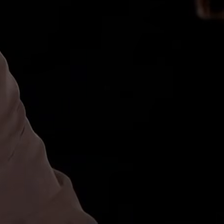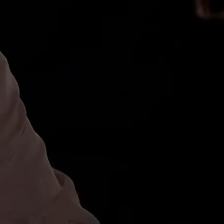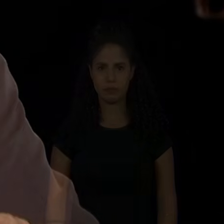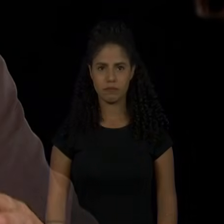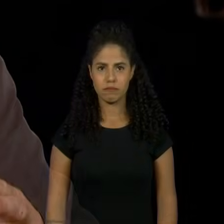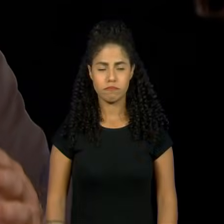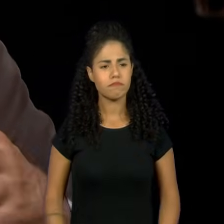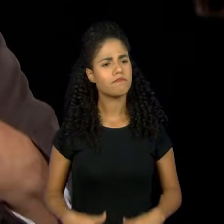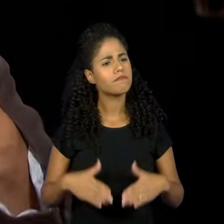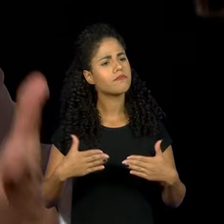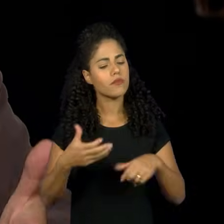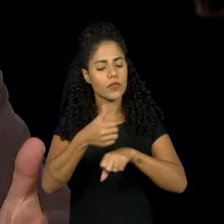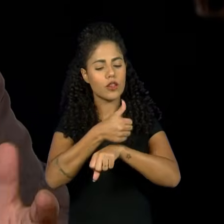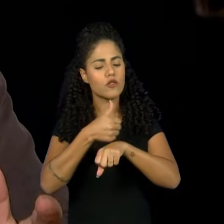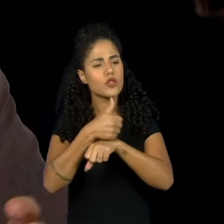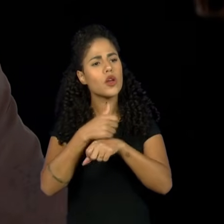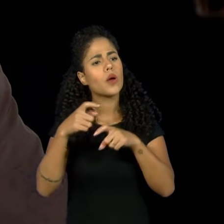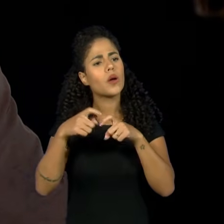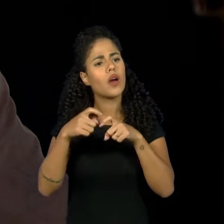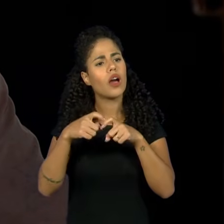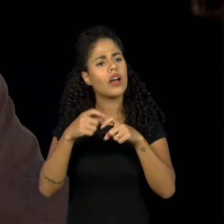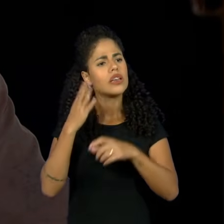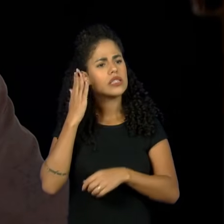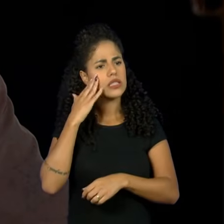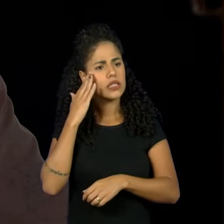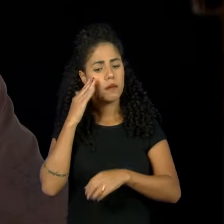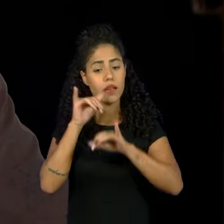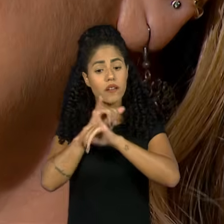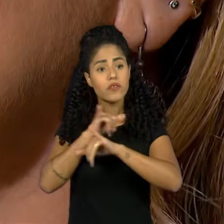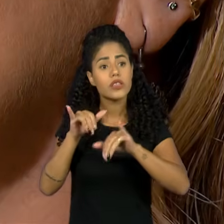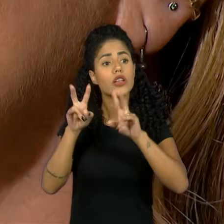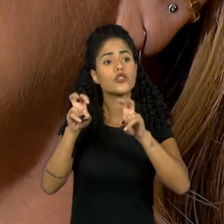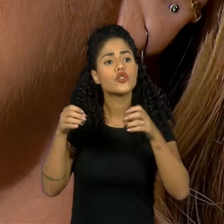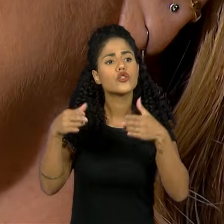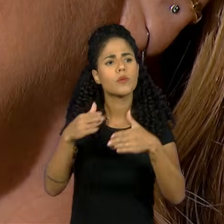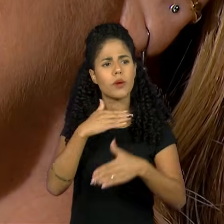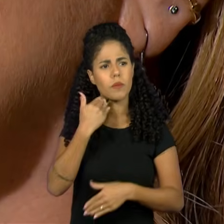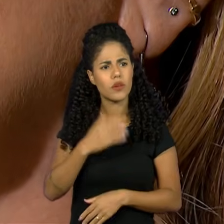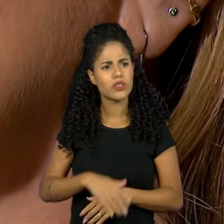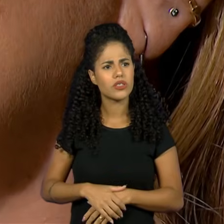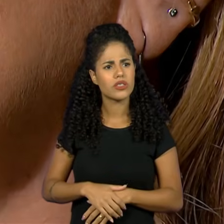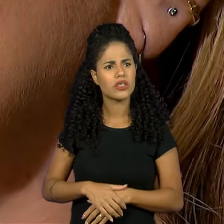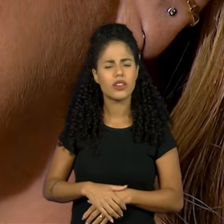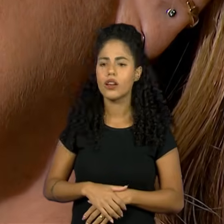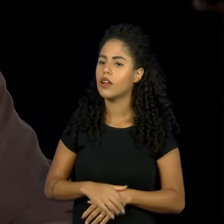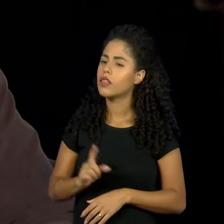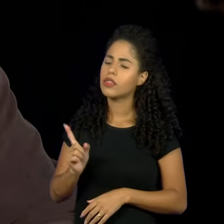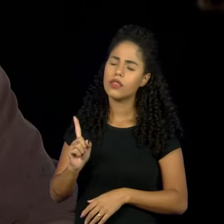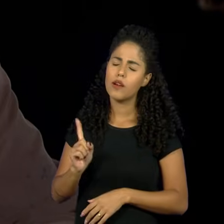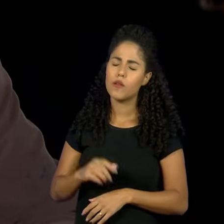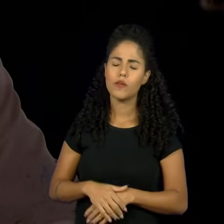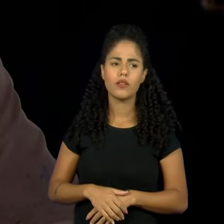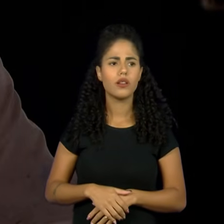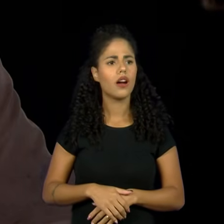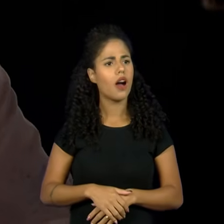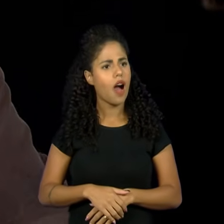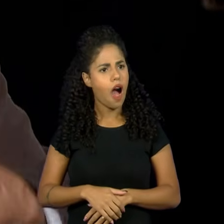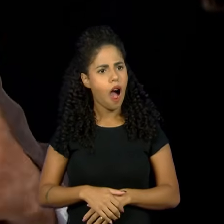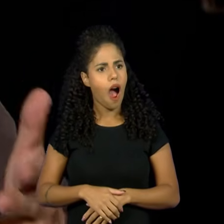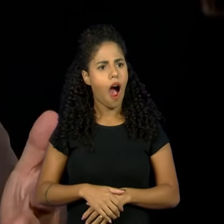Os médicos sabem dar a notícia da morte? Não. É impressionante, né, como às vezes as